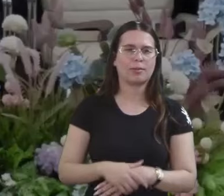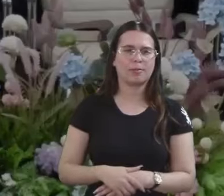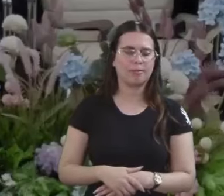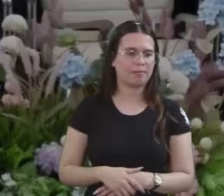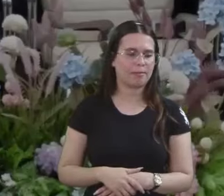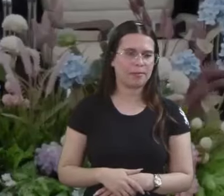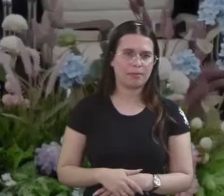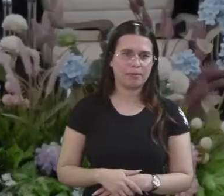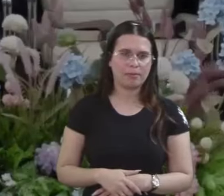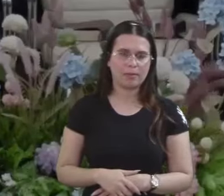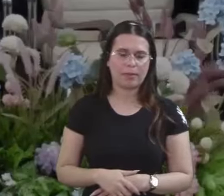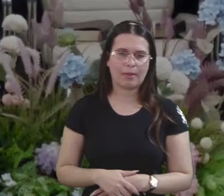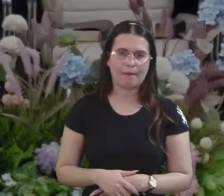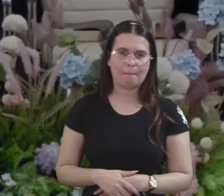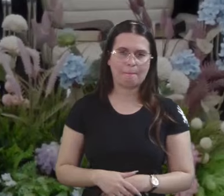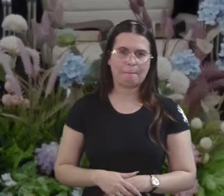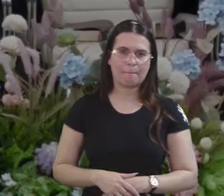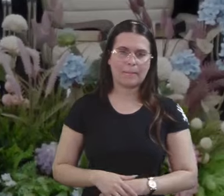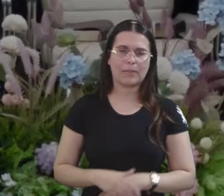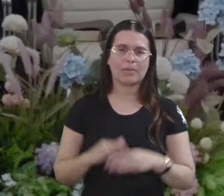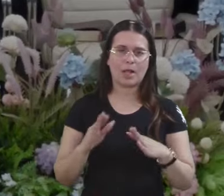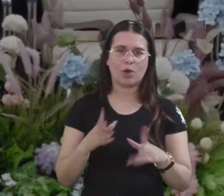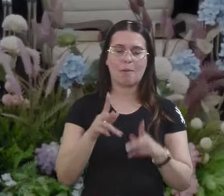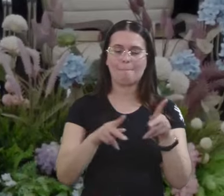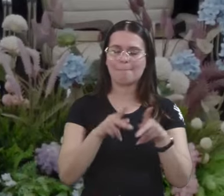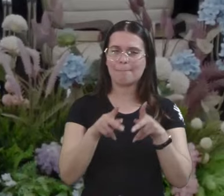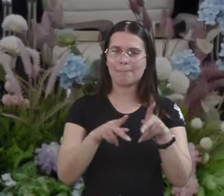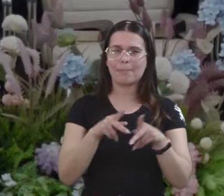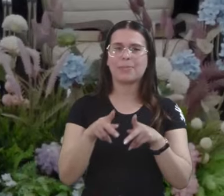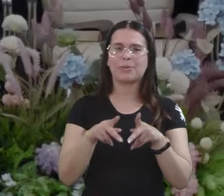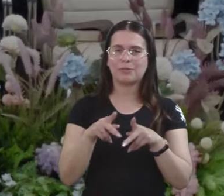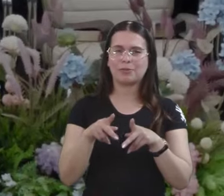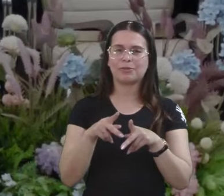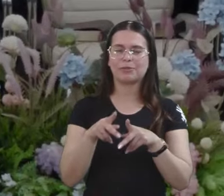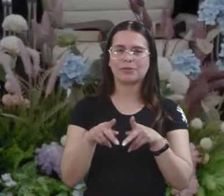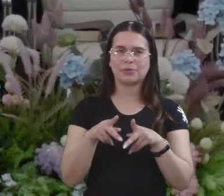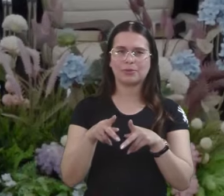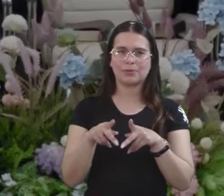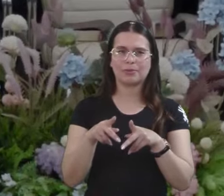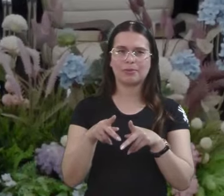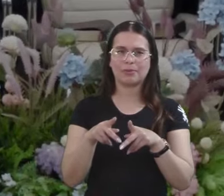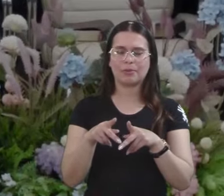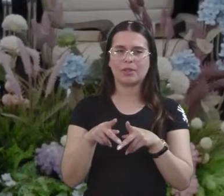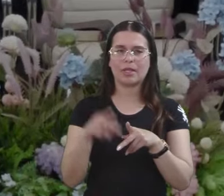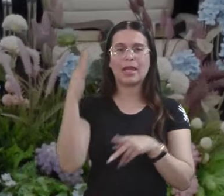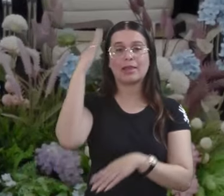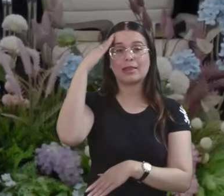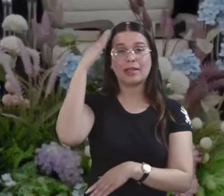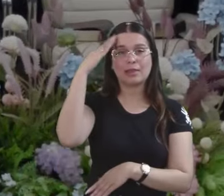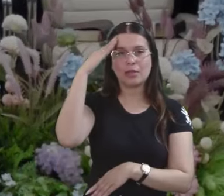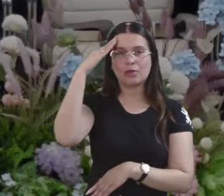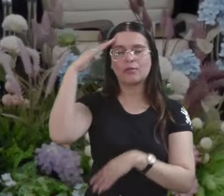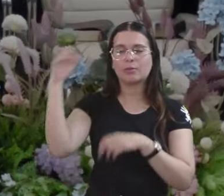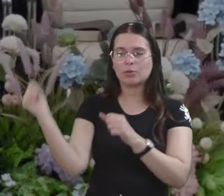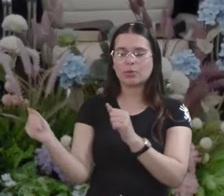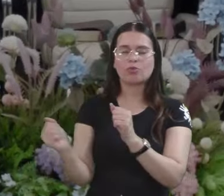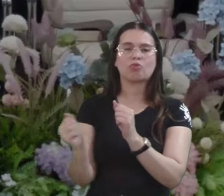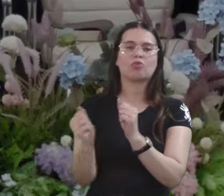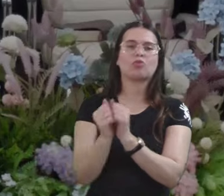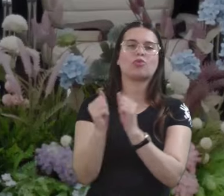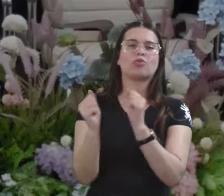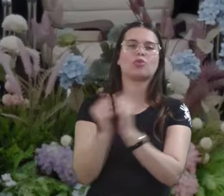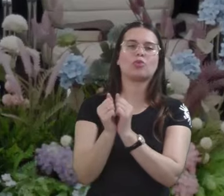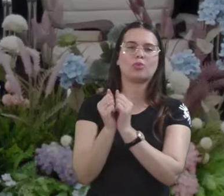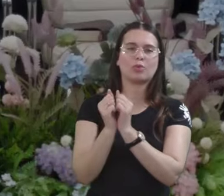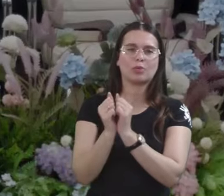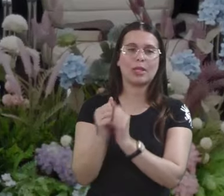Duas tentativas. Agora o povo se convenceu que nós temos condição de chegar junto e colocar um representante nosso. Perus,